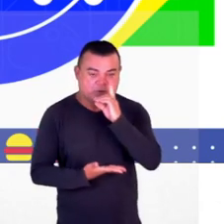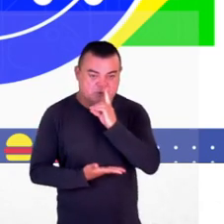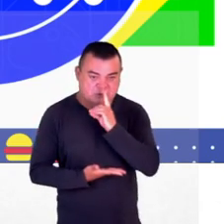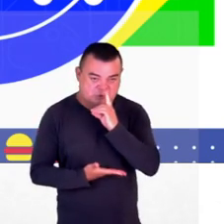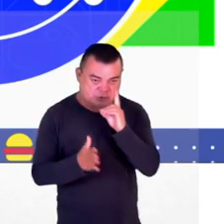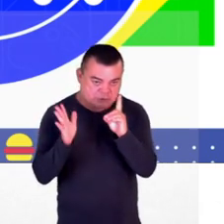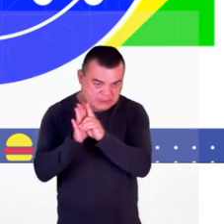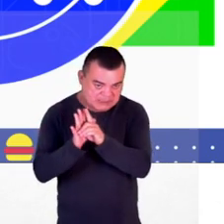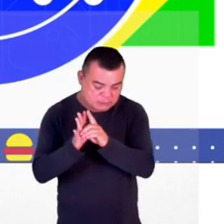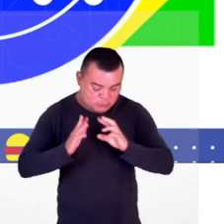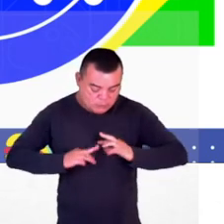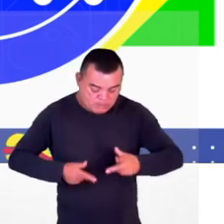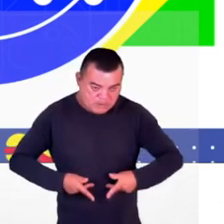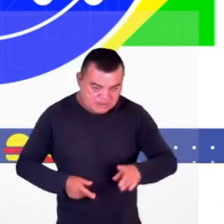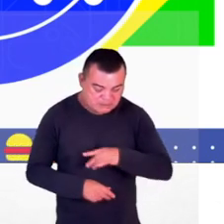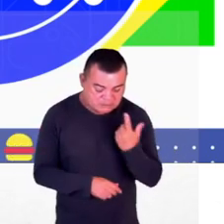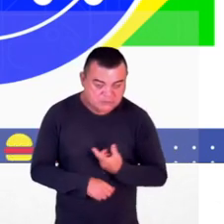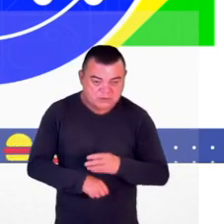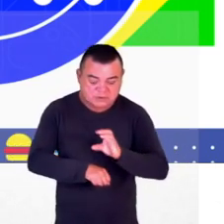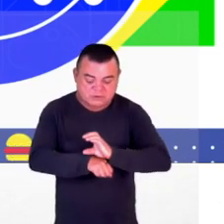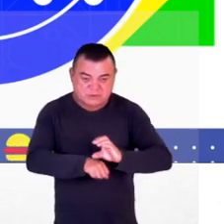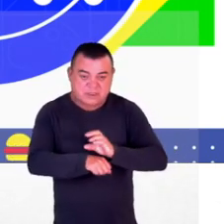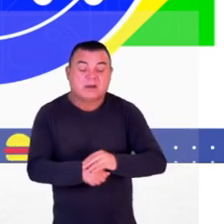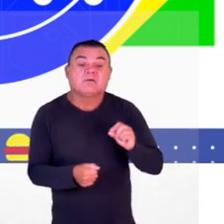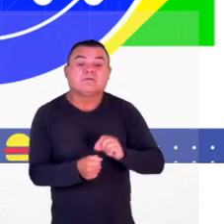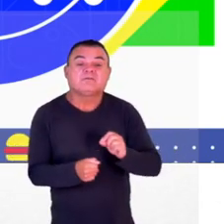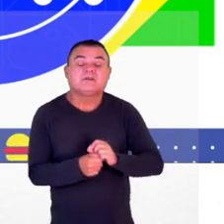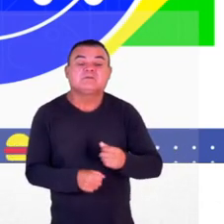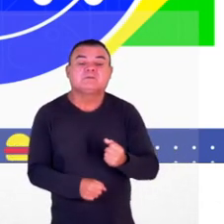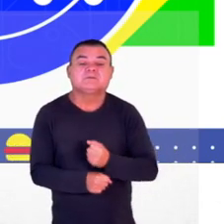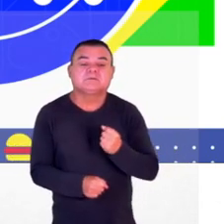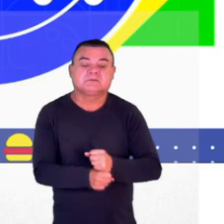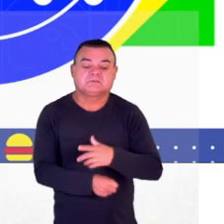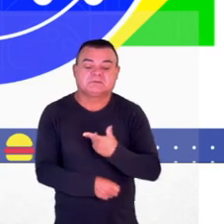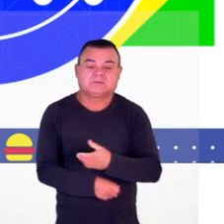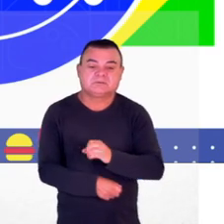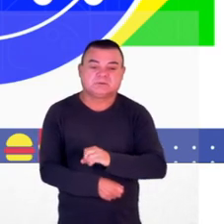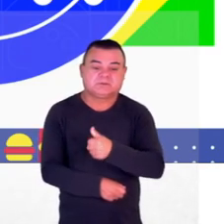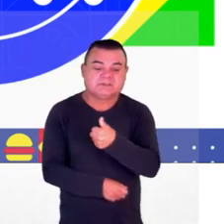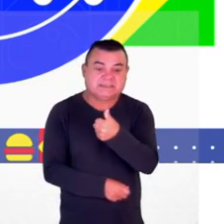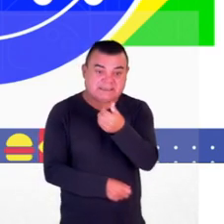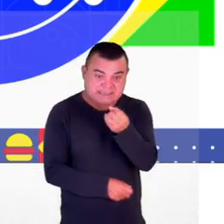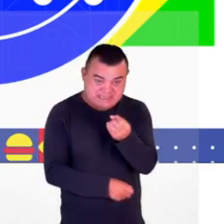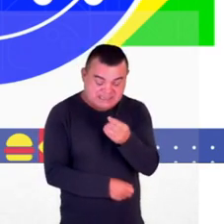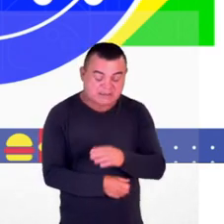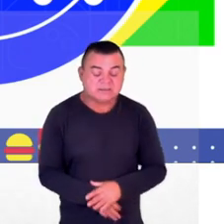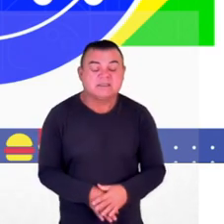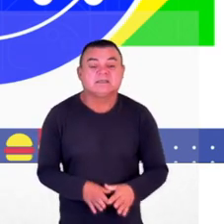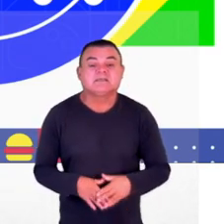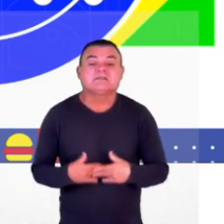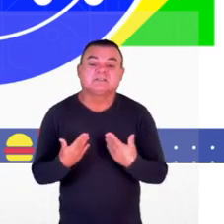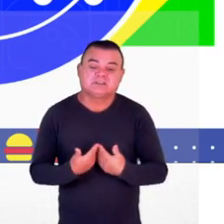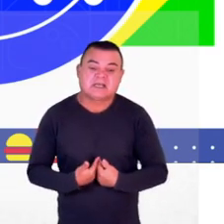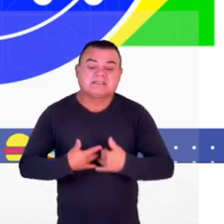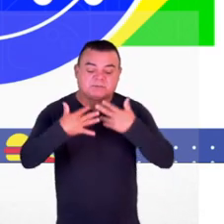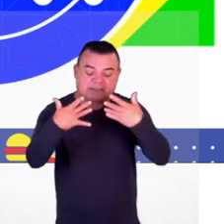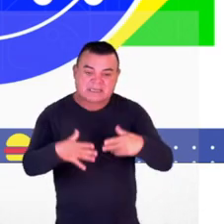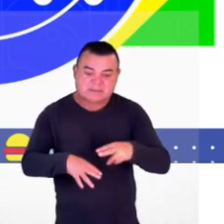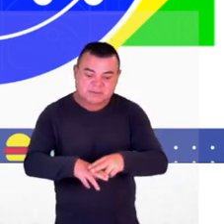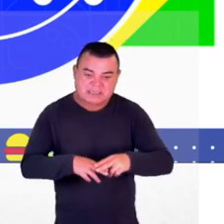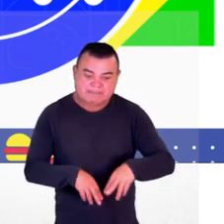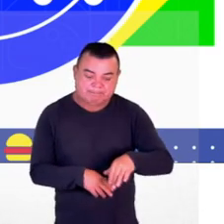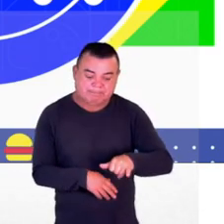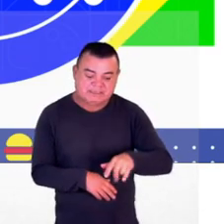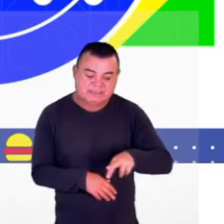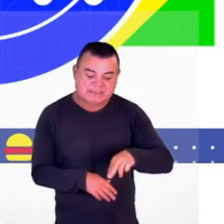nossa Constituição que foi feito em 2010 né apenas então e acho que Como já colocado pela Mirian também como outros países